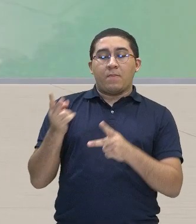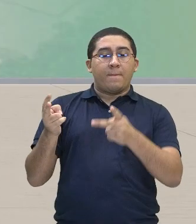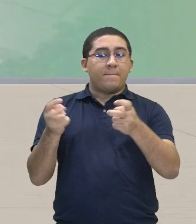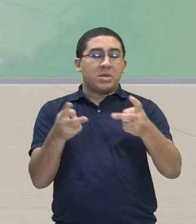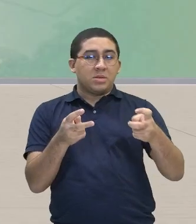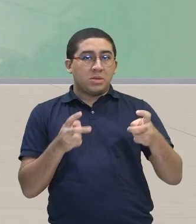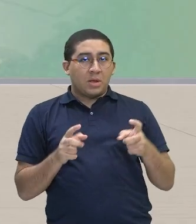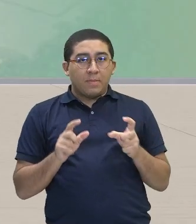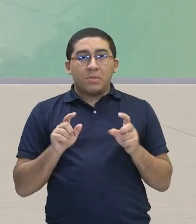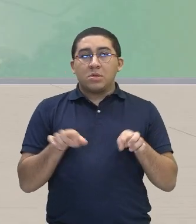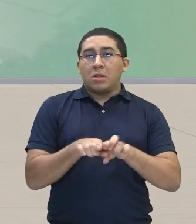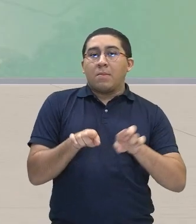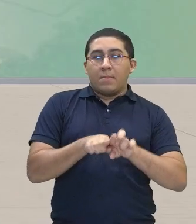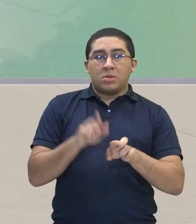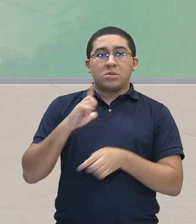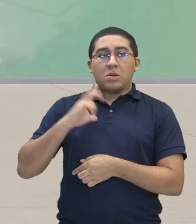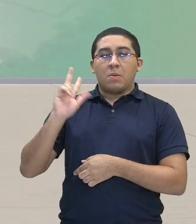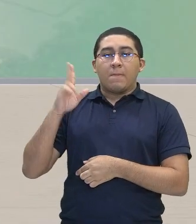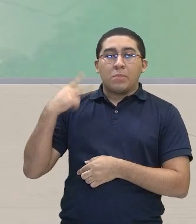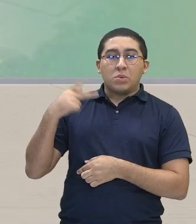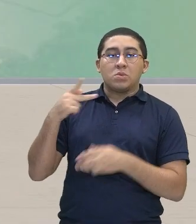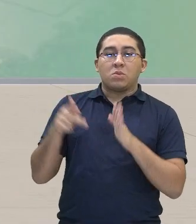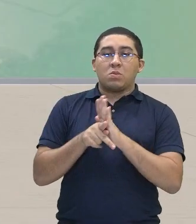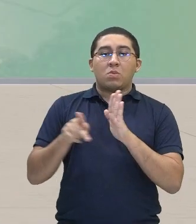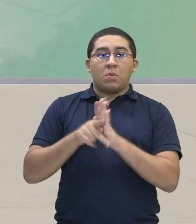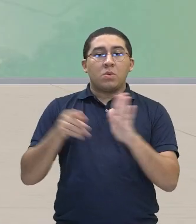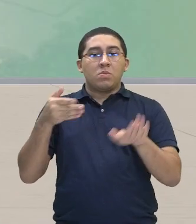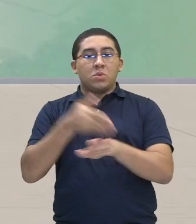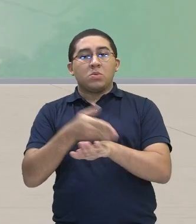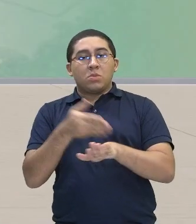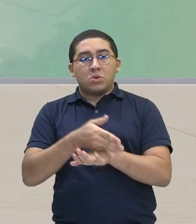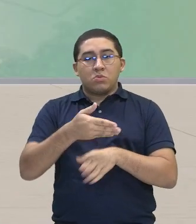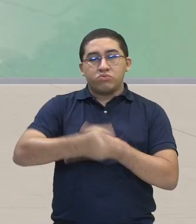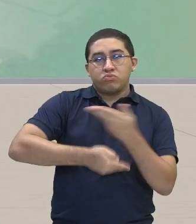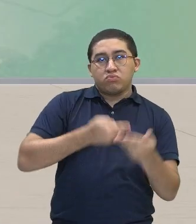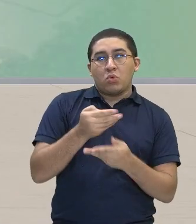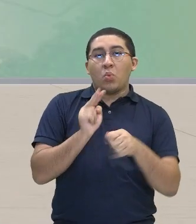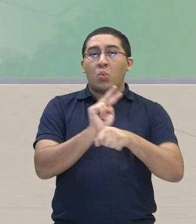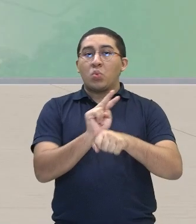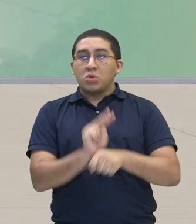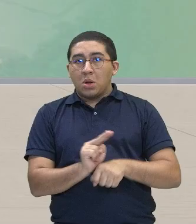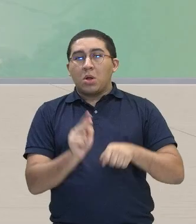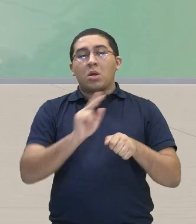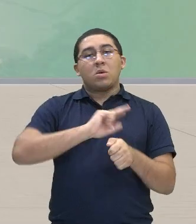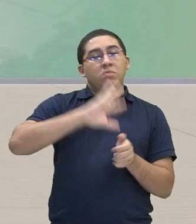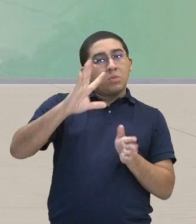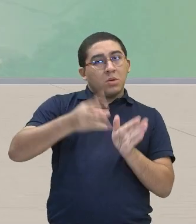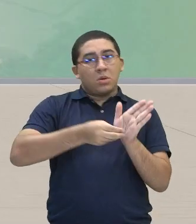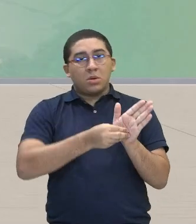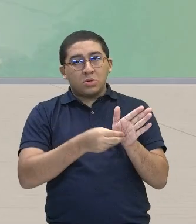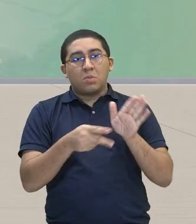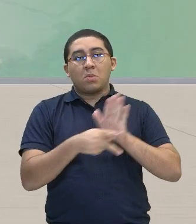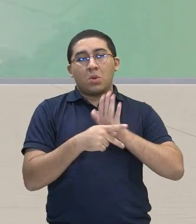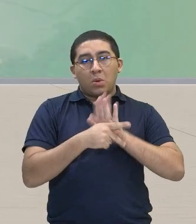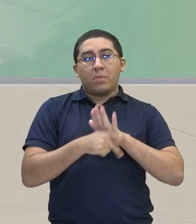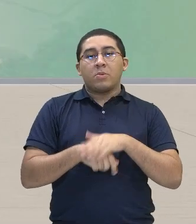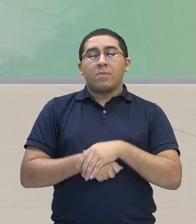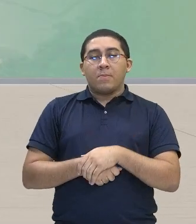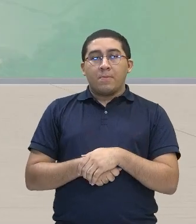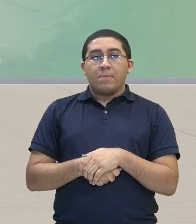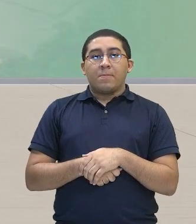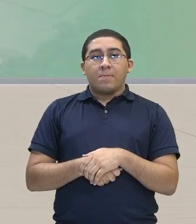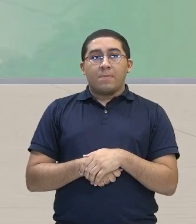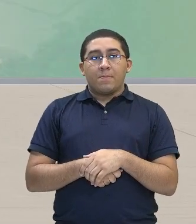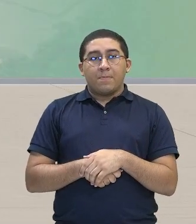observado, além dessas políticas de integração, de preservação do território, né, preservando a soberania